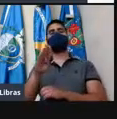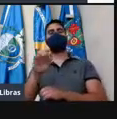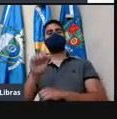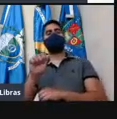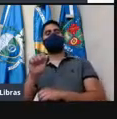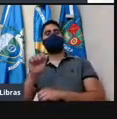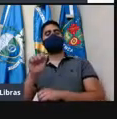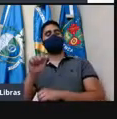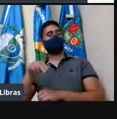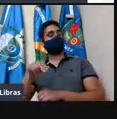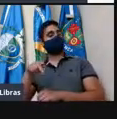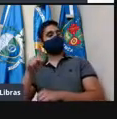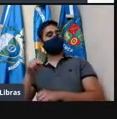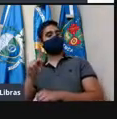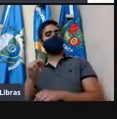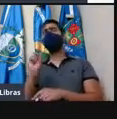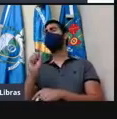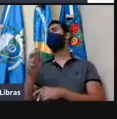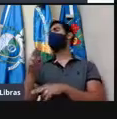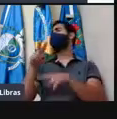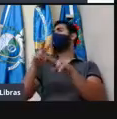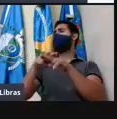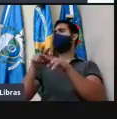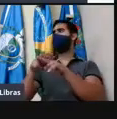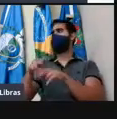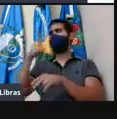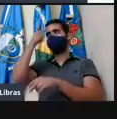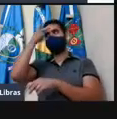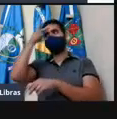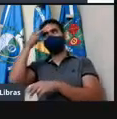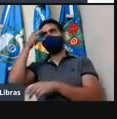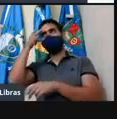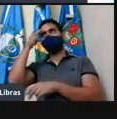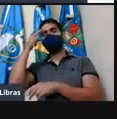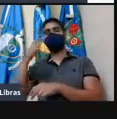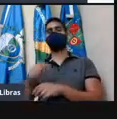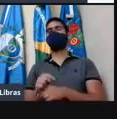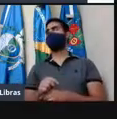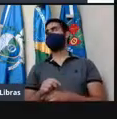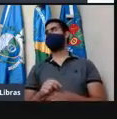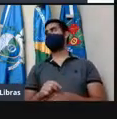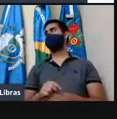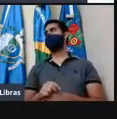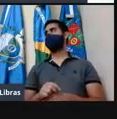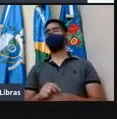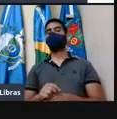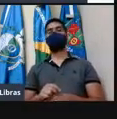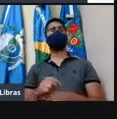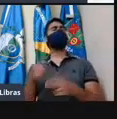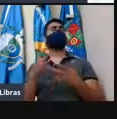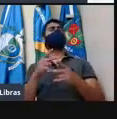Vem para poder proteger, criar um reparo na questão cultural.